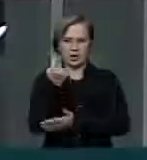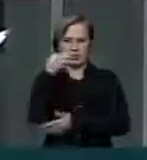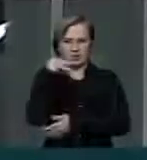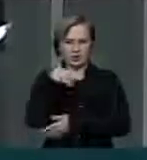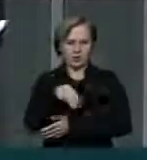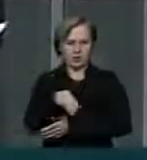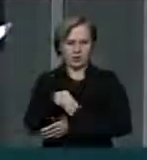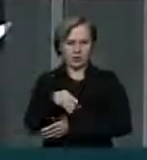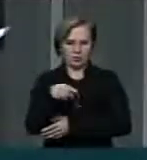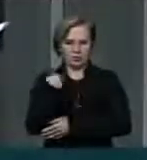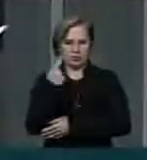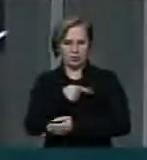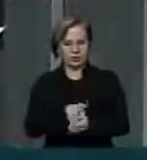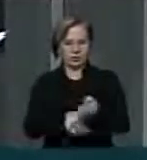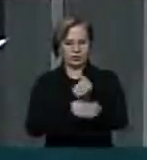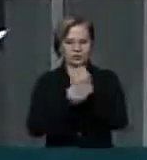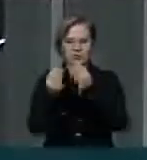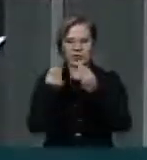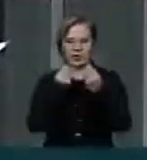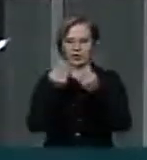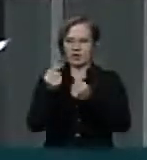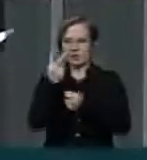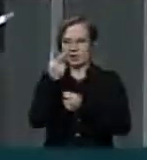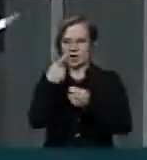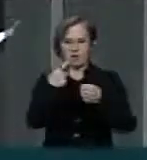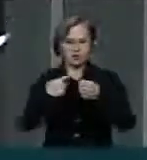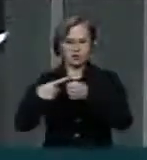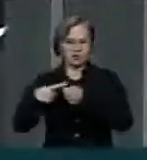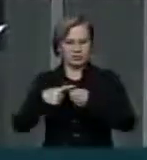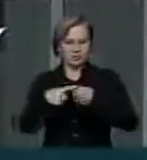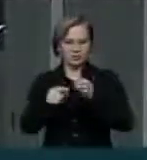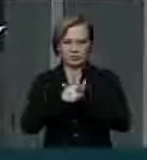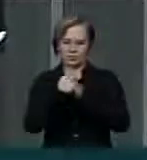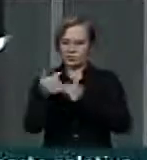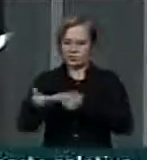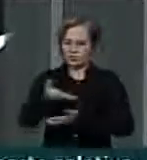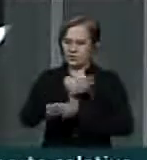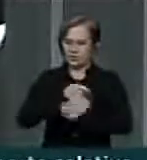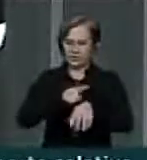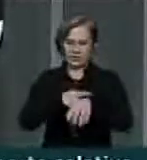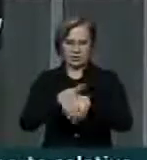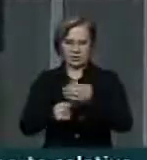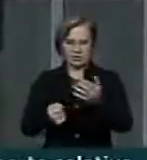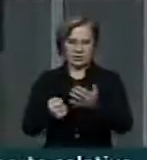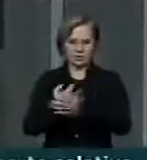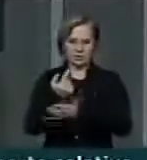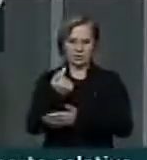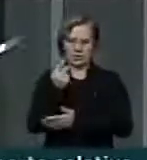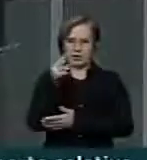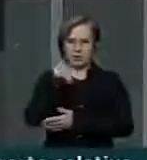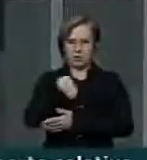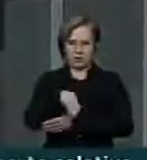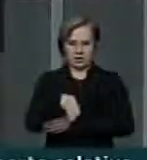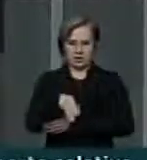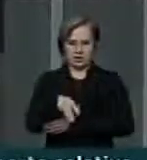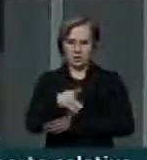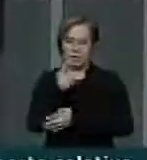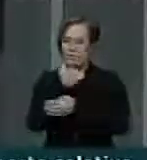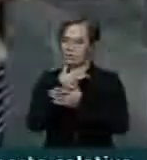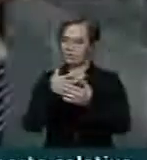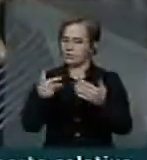que nós garantimos qualidade nas duas cidades ao pagar por quilômetro, uma coisa que a gente